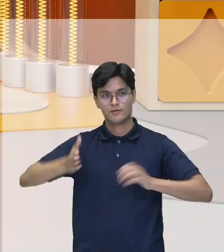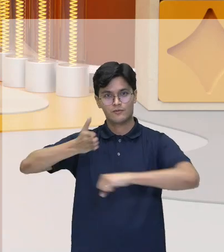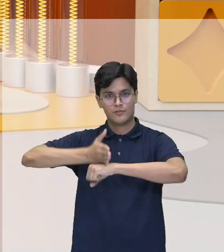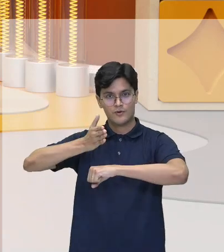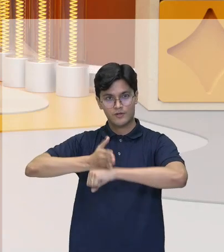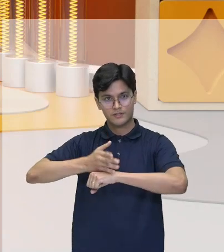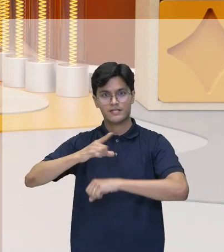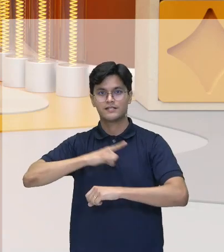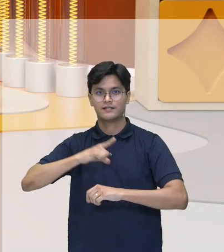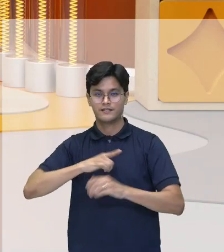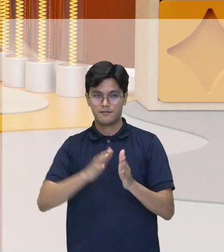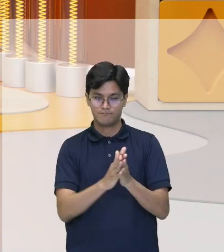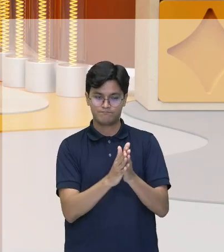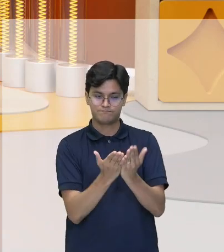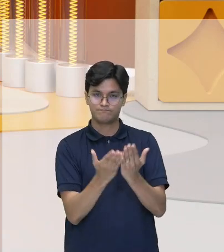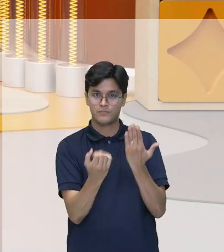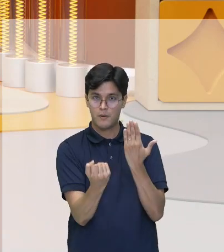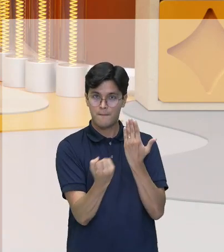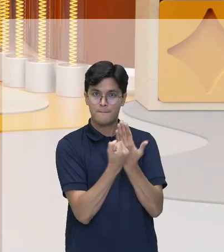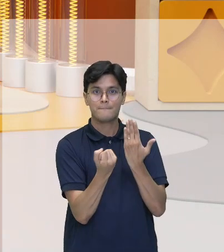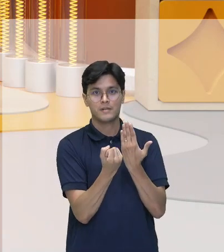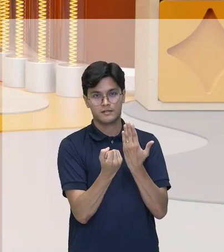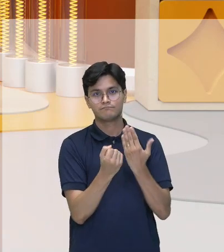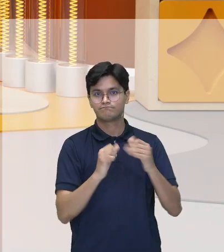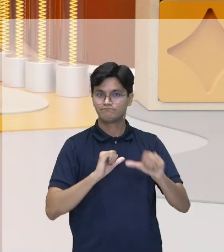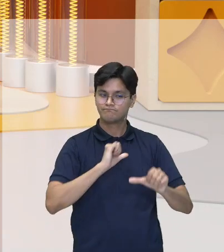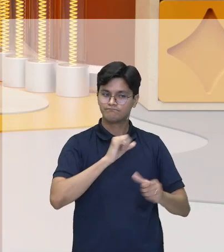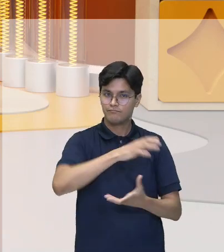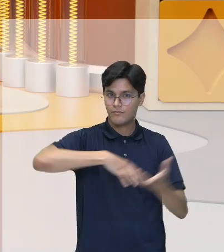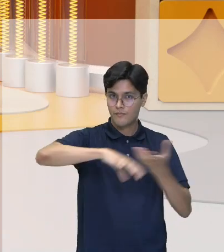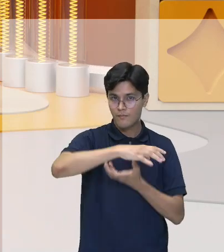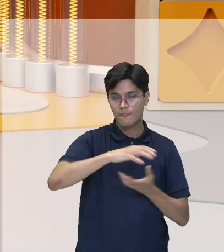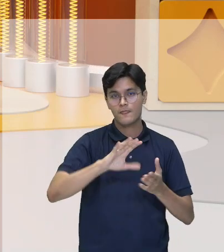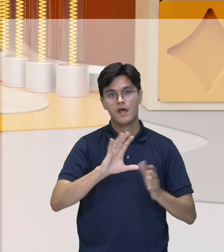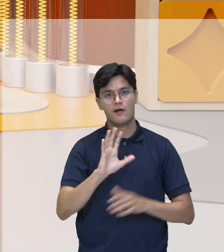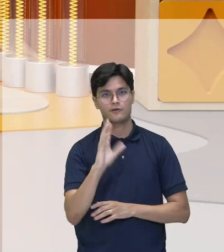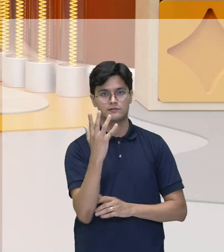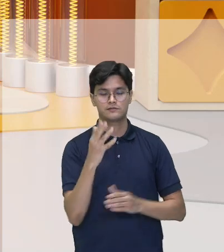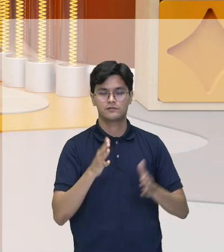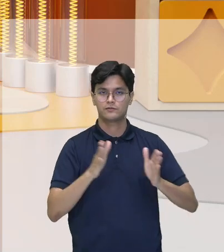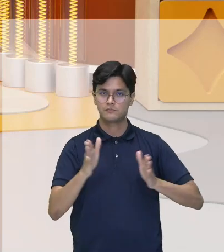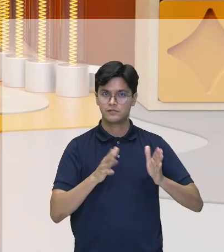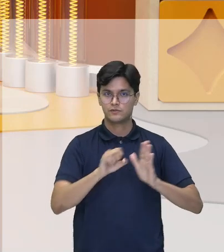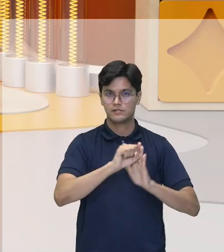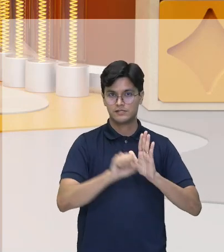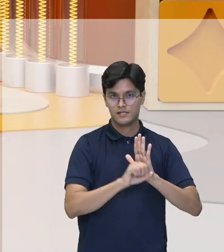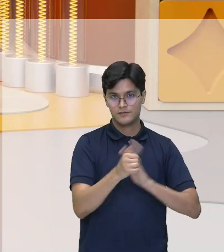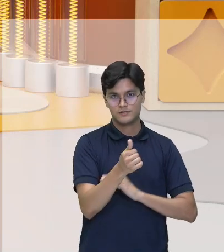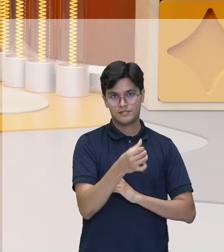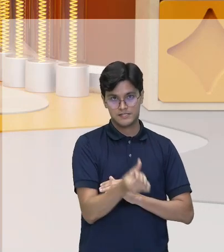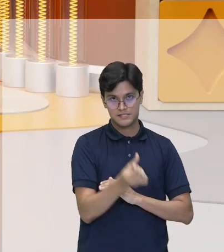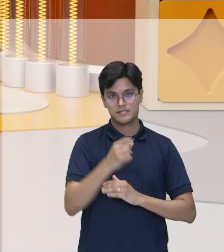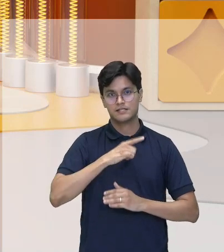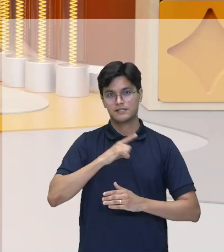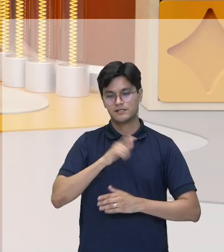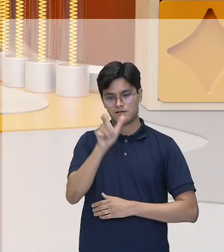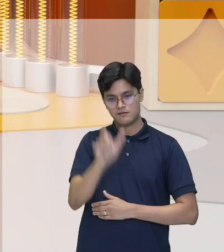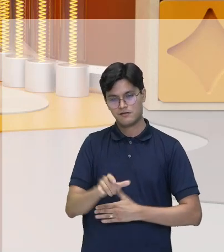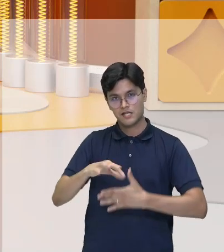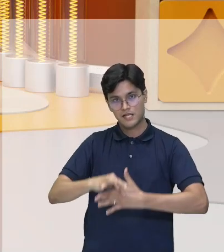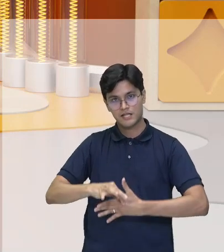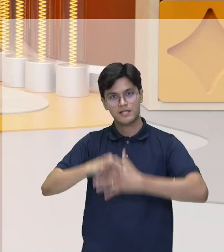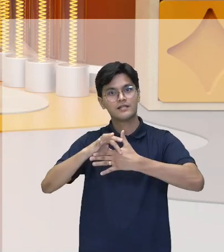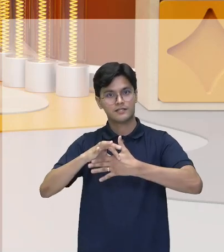rotas comerciais entre a Europa e entre a Ásia. Então, os produtos vendidos ali na